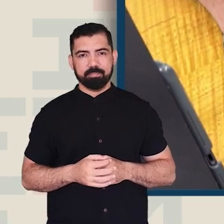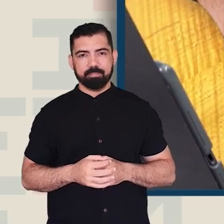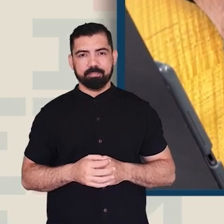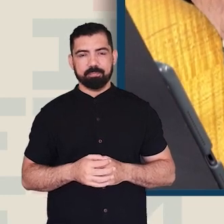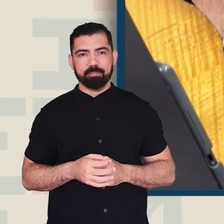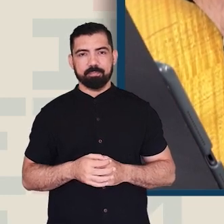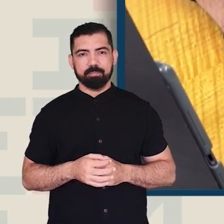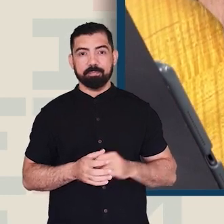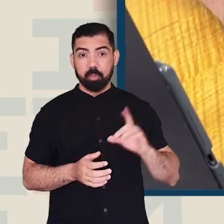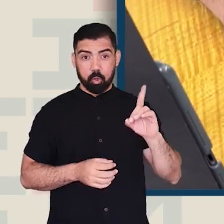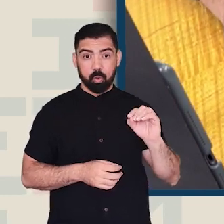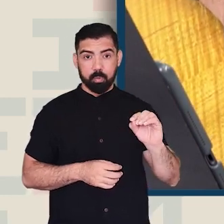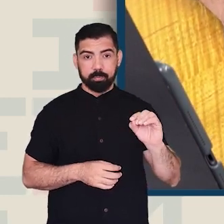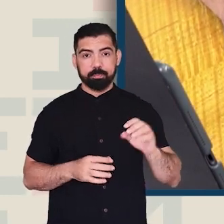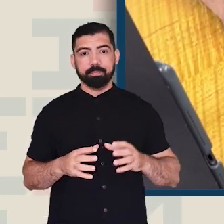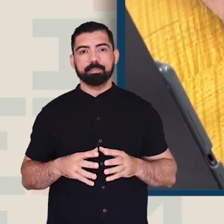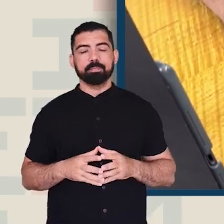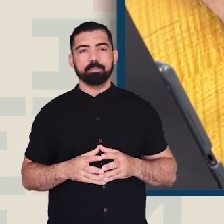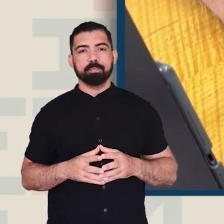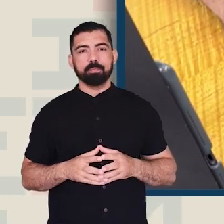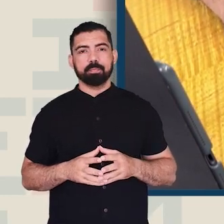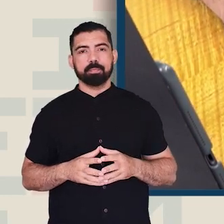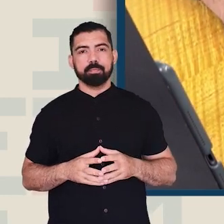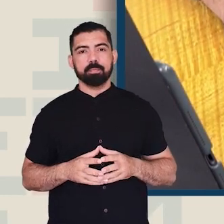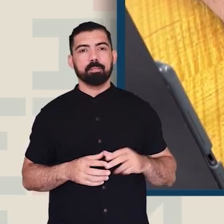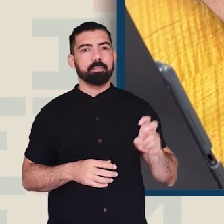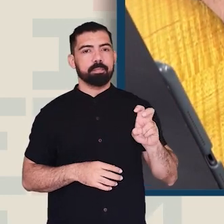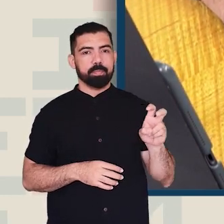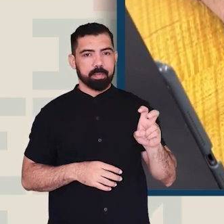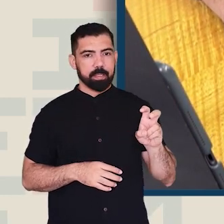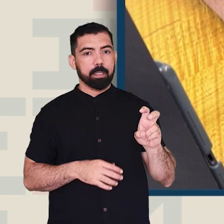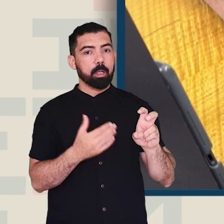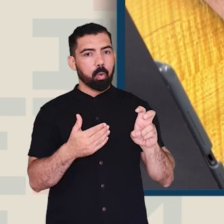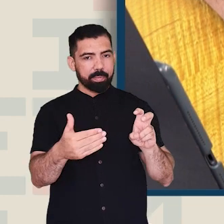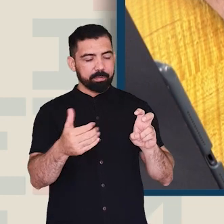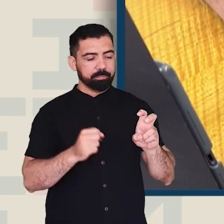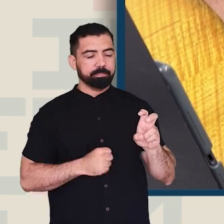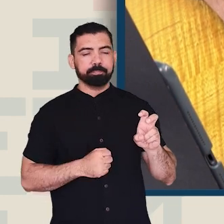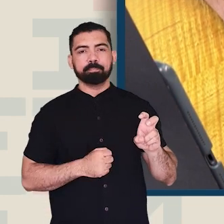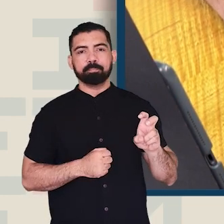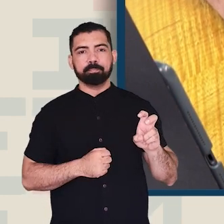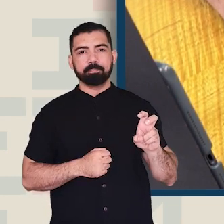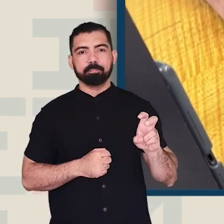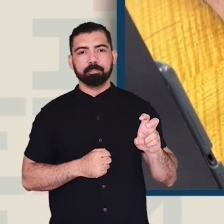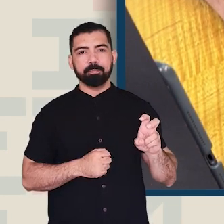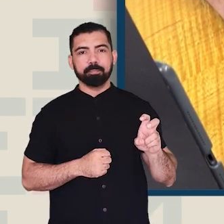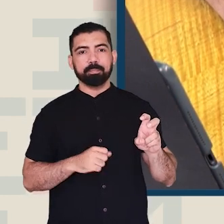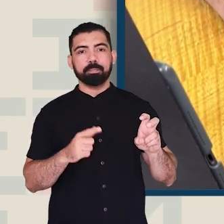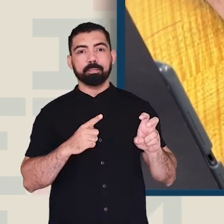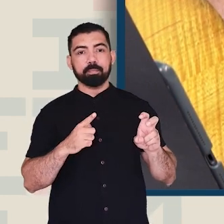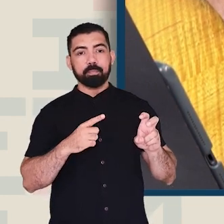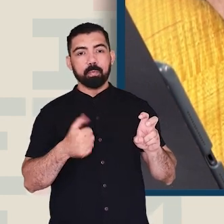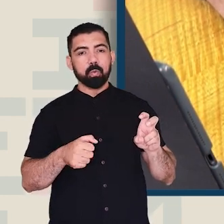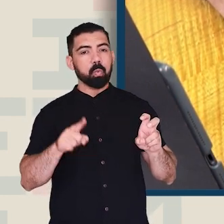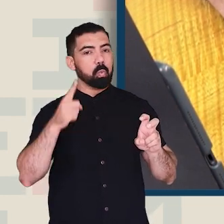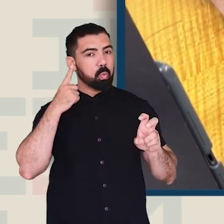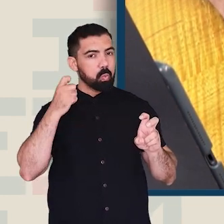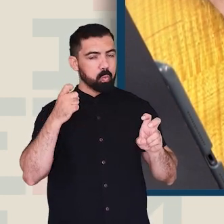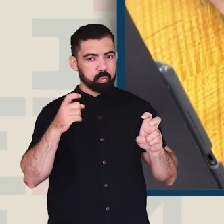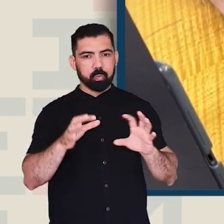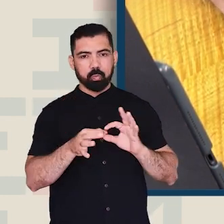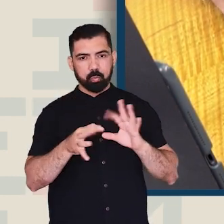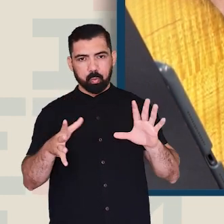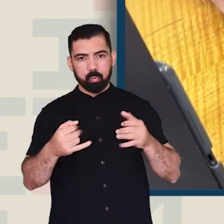nota Dó, seria aqui, que seria a quinta, começaria da quinta, né? Teria a corda solta também se eu quisesse.